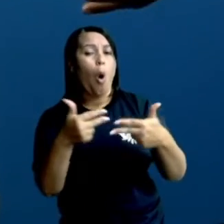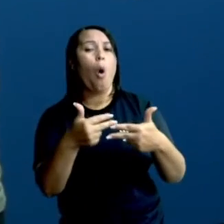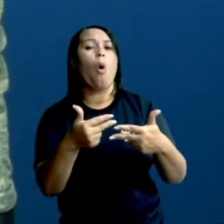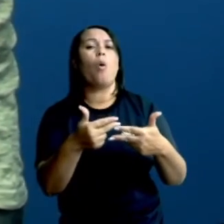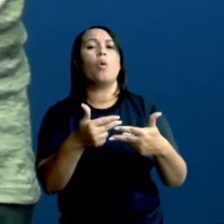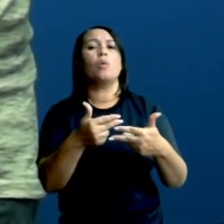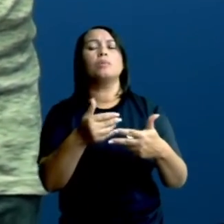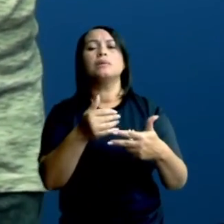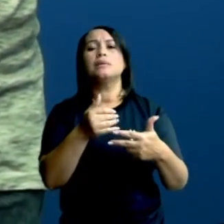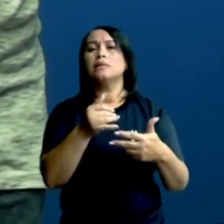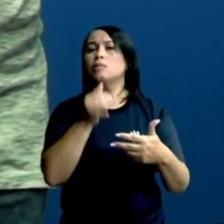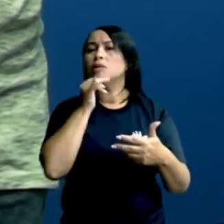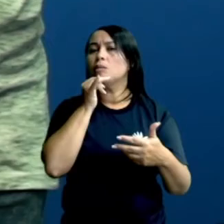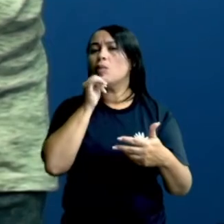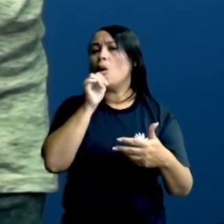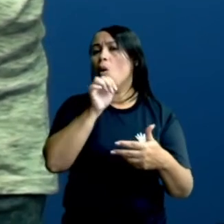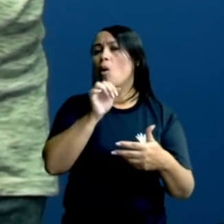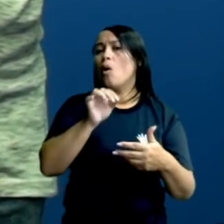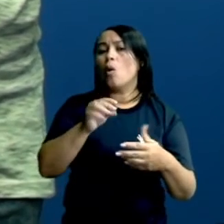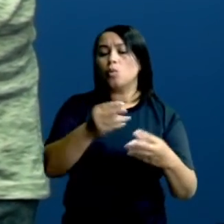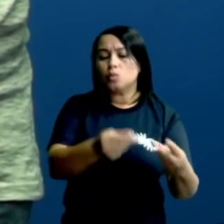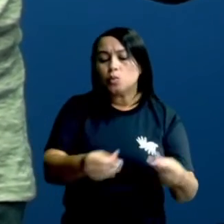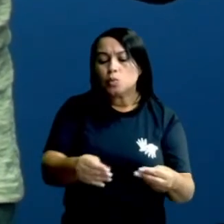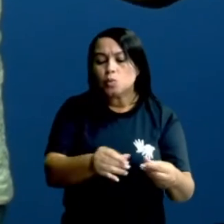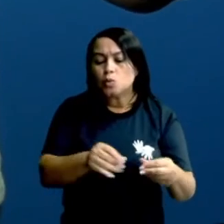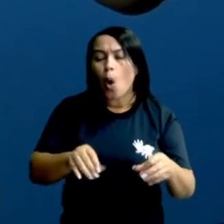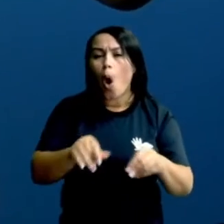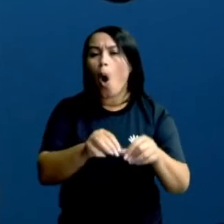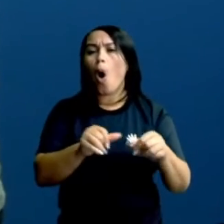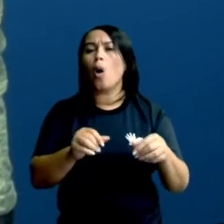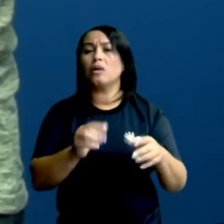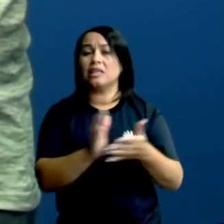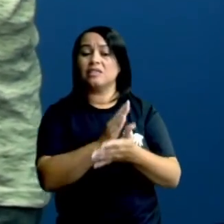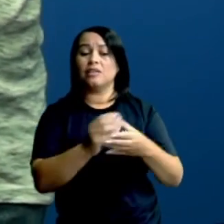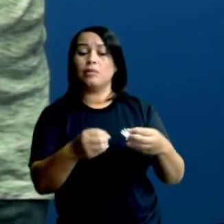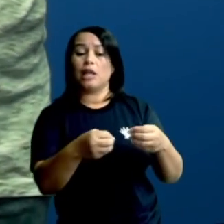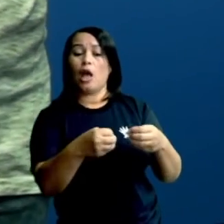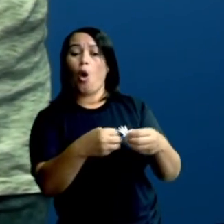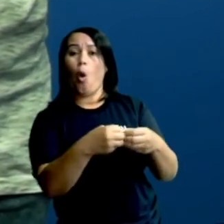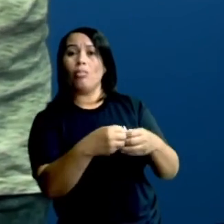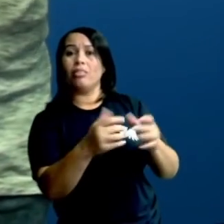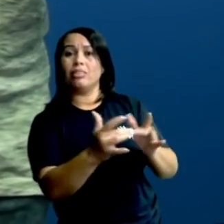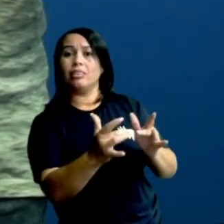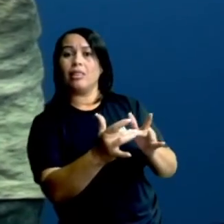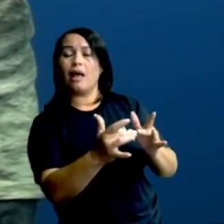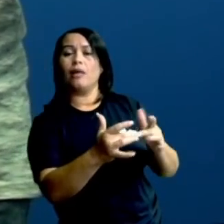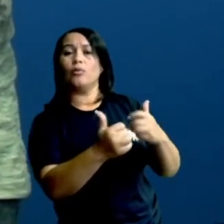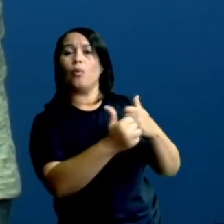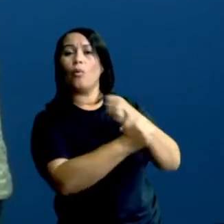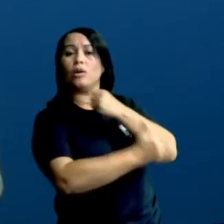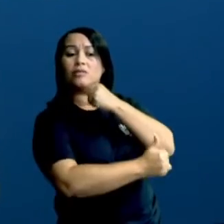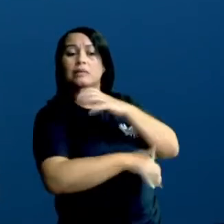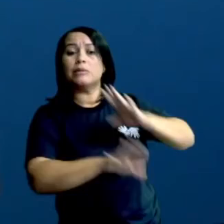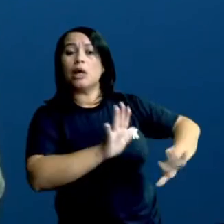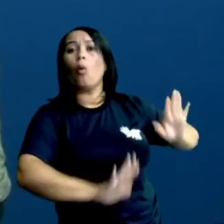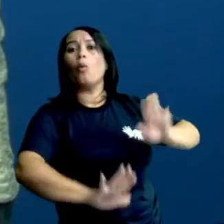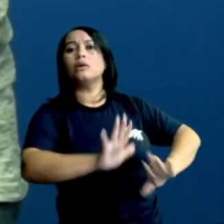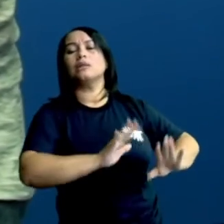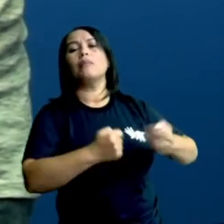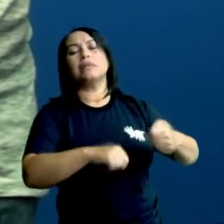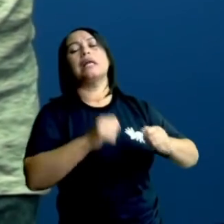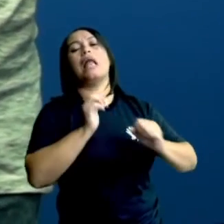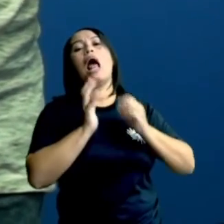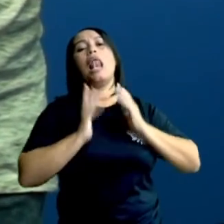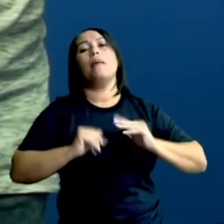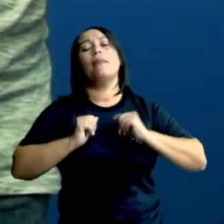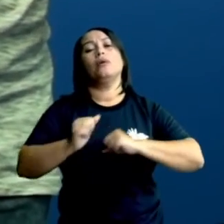de regiões que têm um toxoplasma, como solo, locais próximos a fezes de gato, então você não vai adquirir esse toxoplasma, porque ele só é